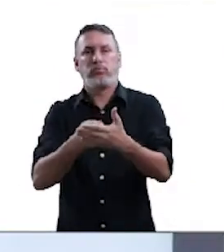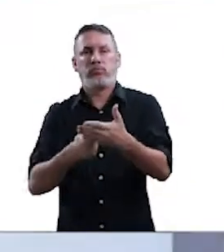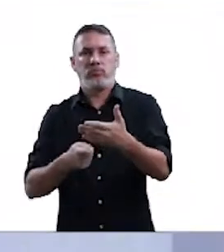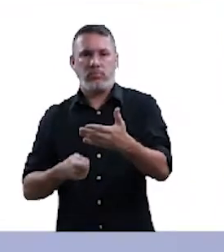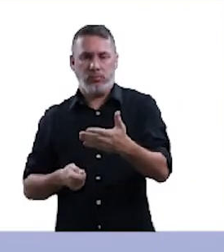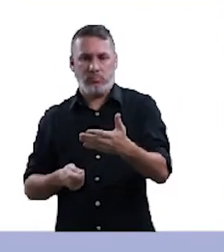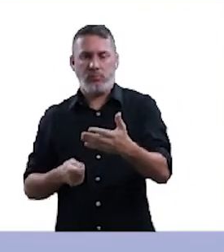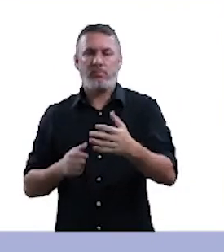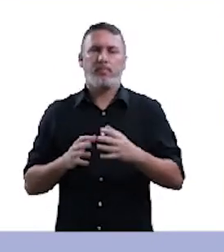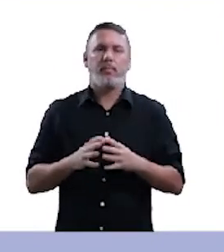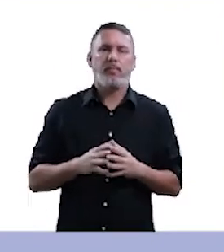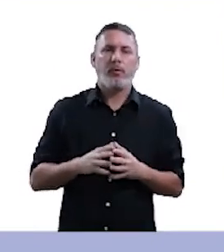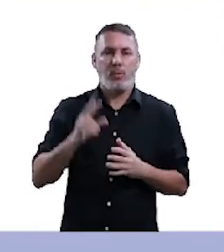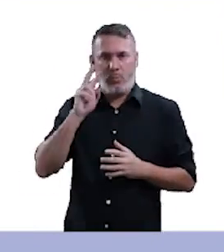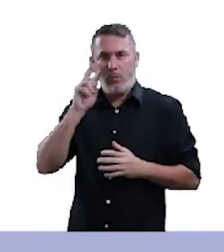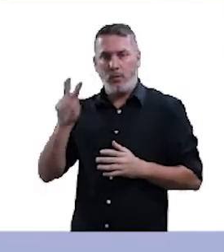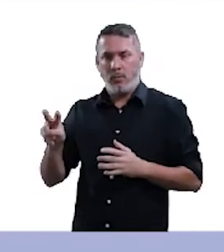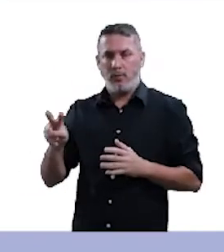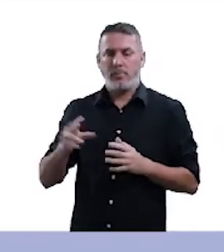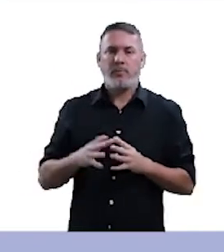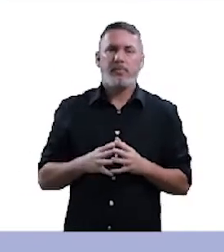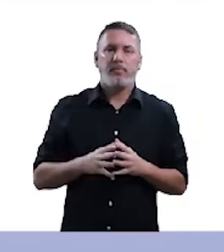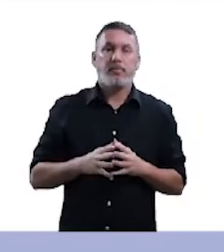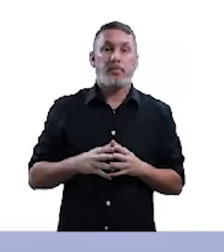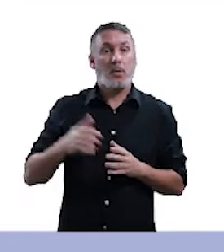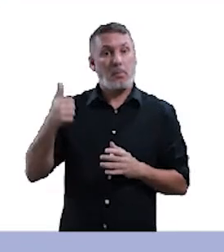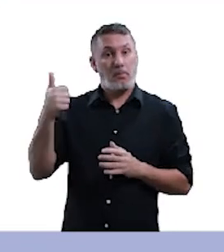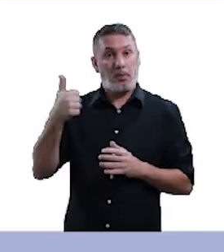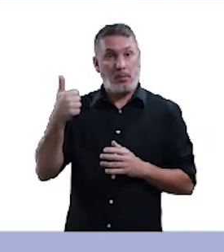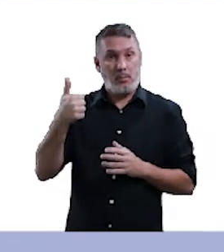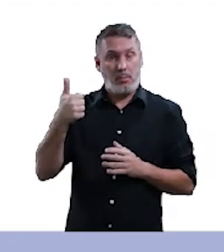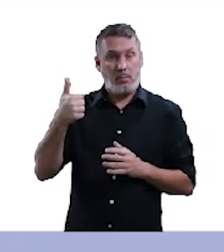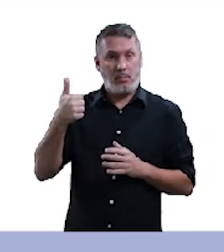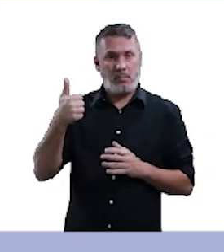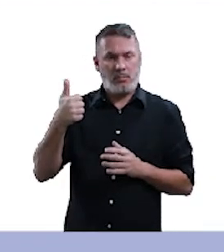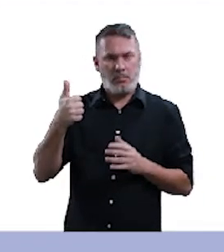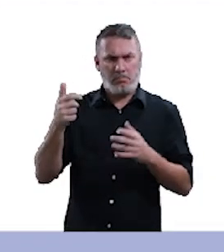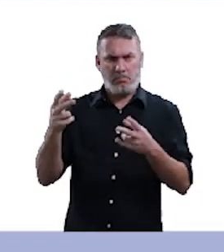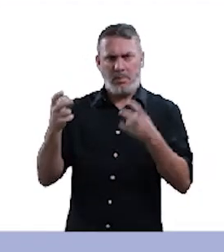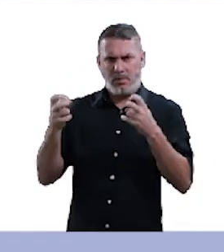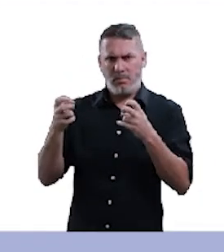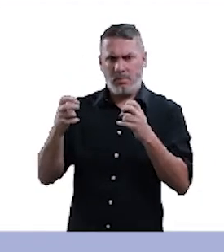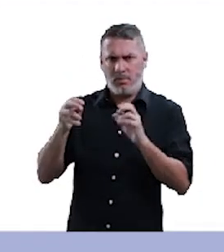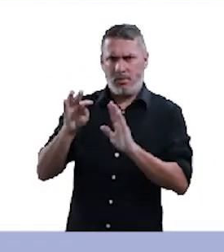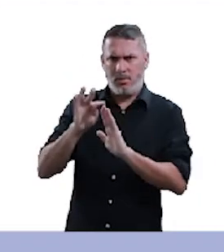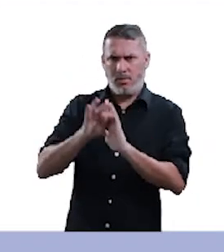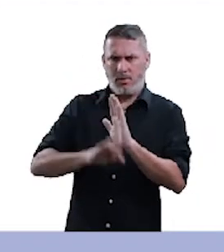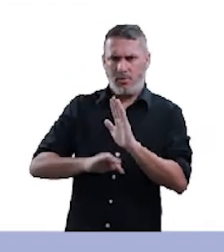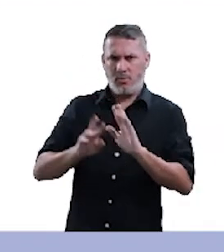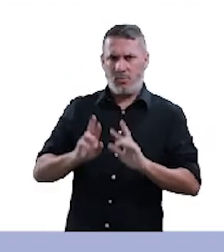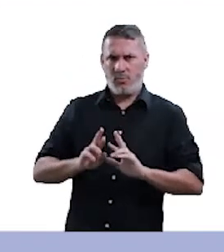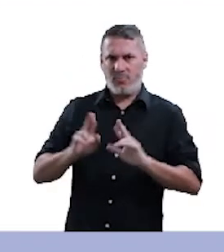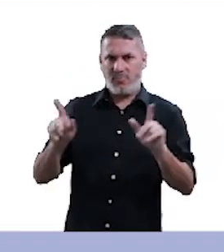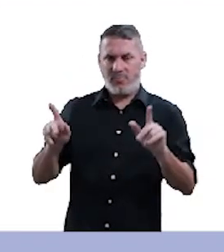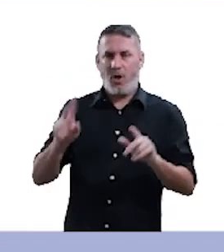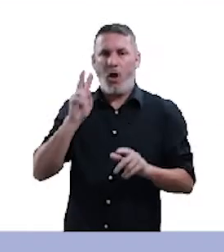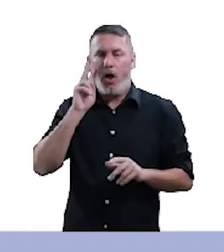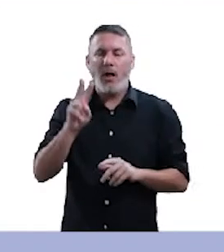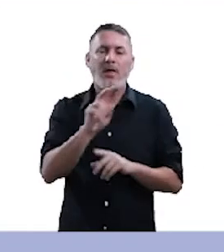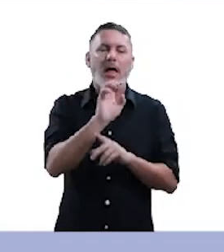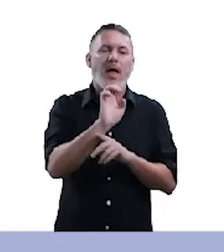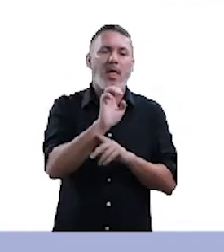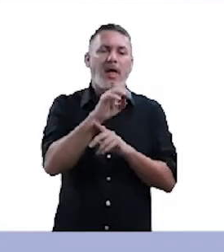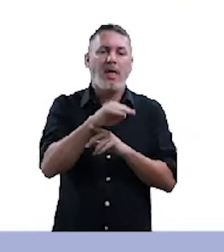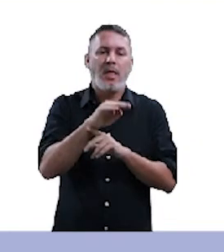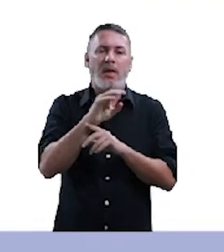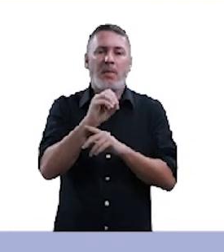desenvolvimento. Olha só, em primeiro lugar, perceba como o texto fica diferente? Ao invés de eu falar, embora a lei